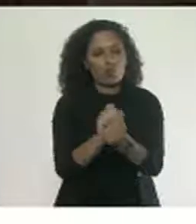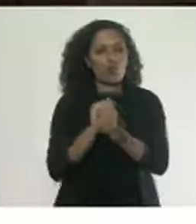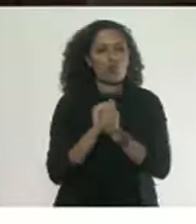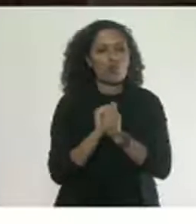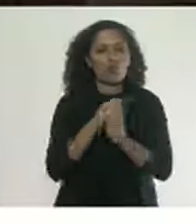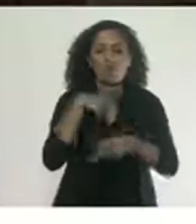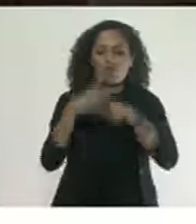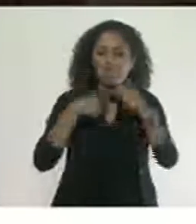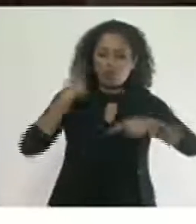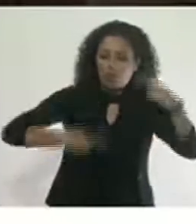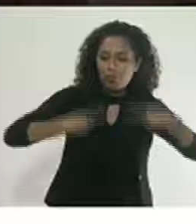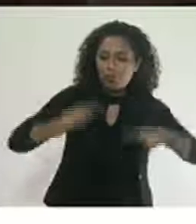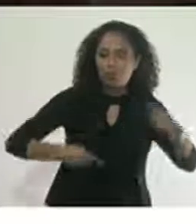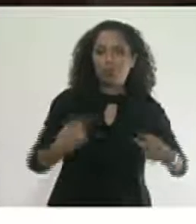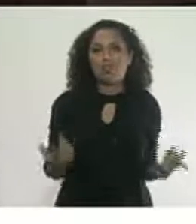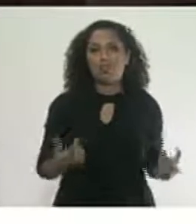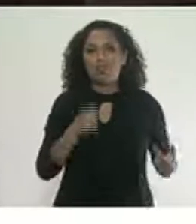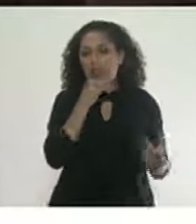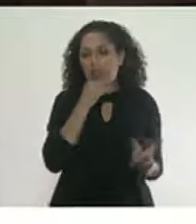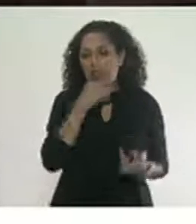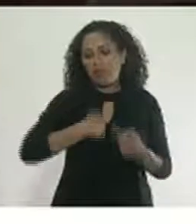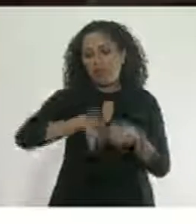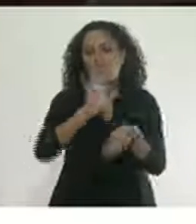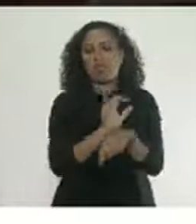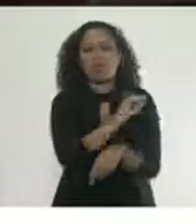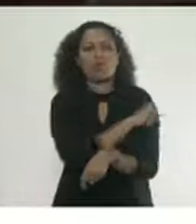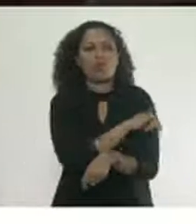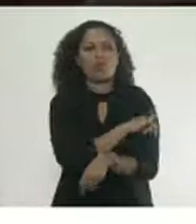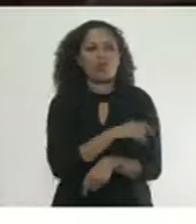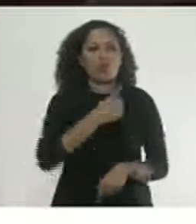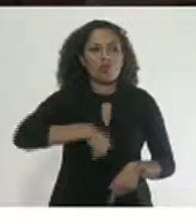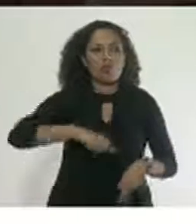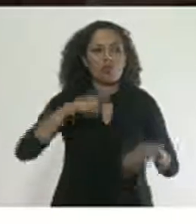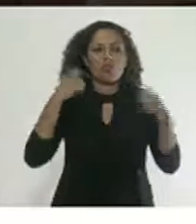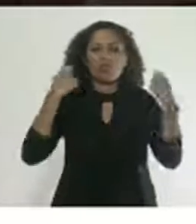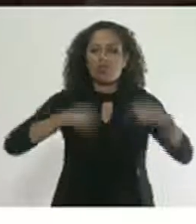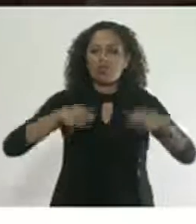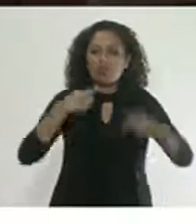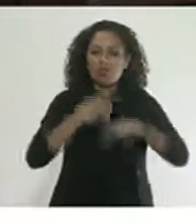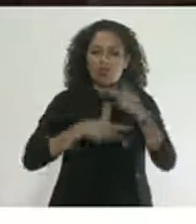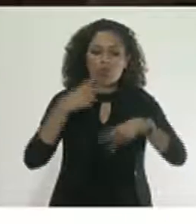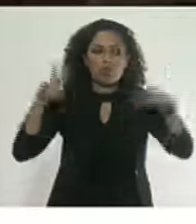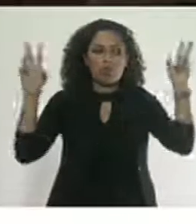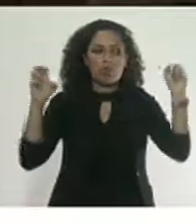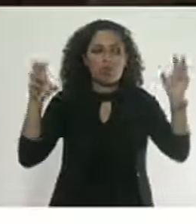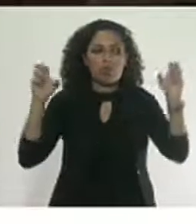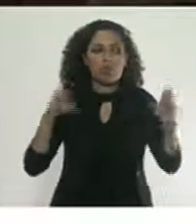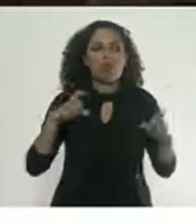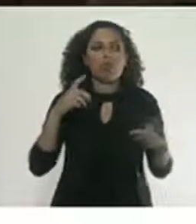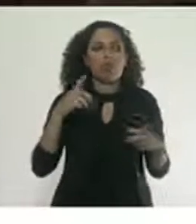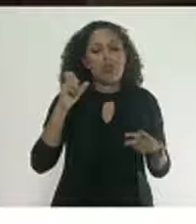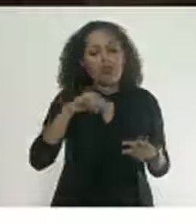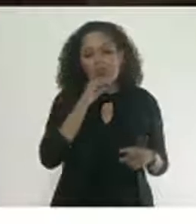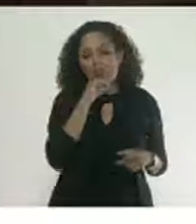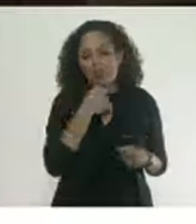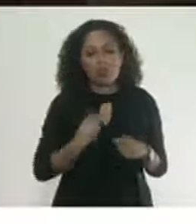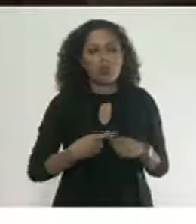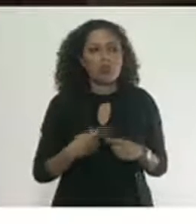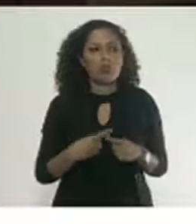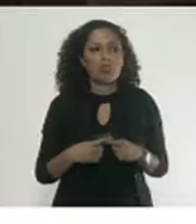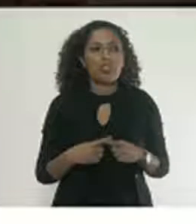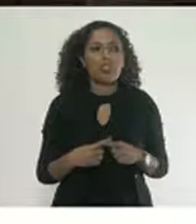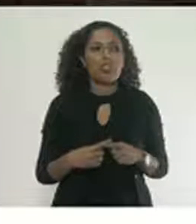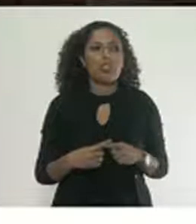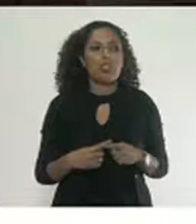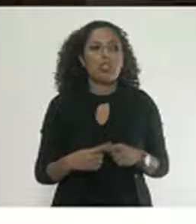política pública, principalmente pelo governo do Rio de Janeiro. Então, a gente precisa colocar esses temas que são muito dolorosos. Afinal de